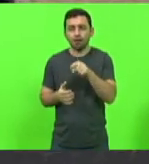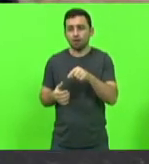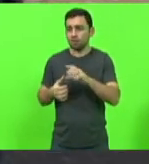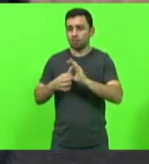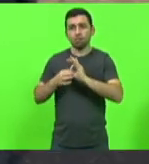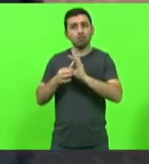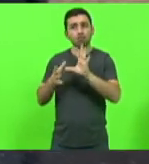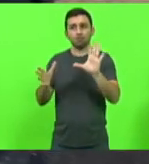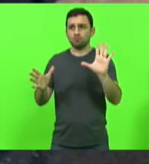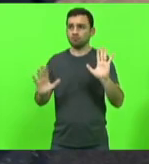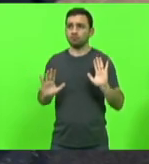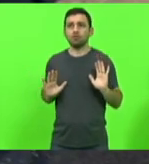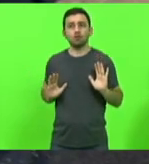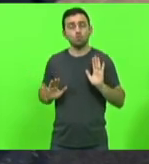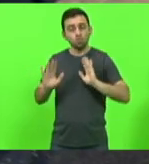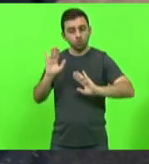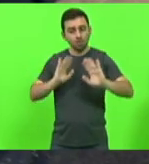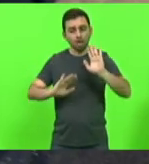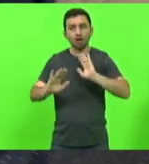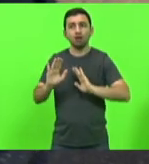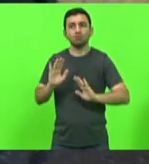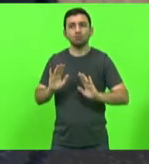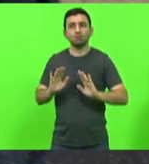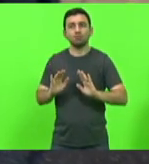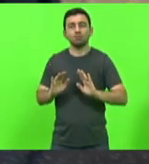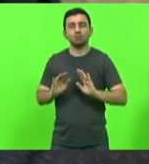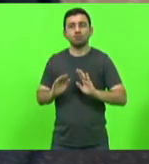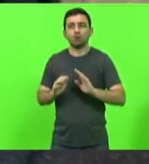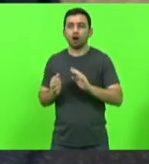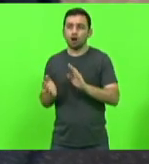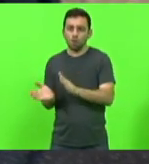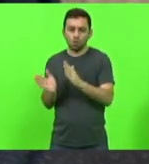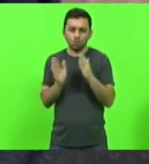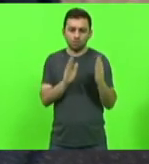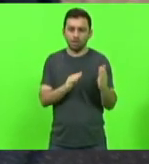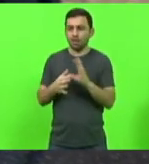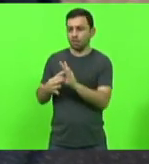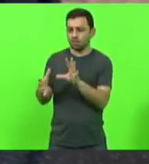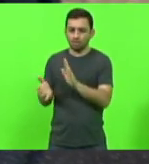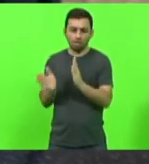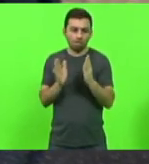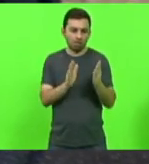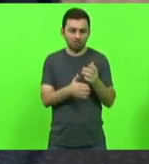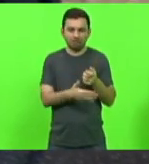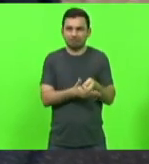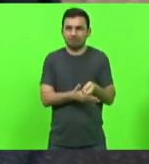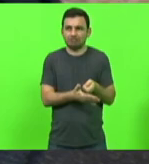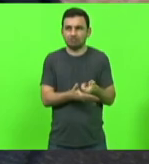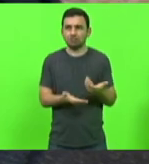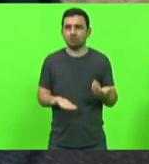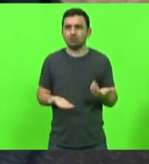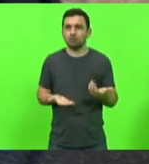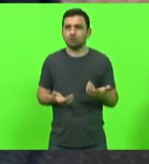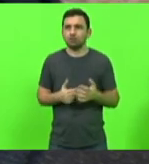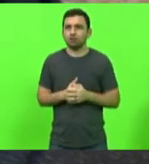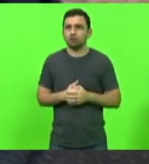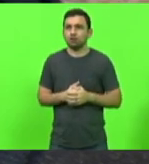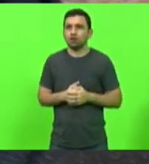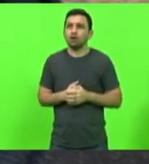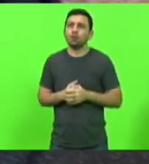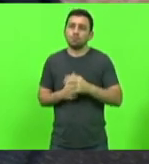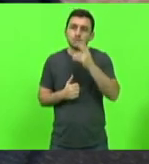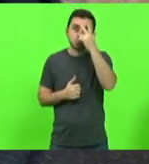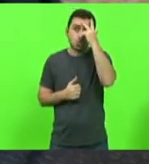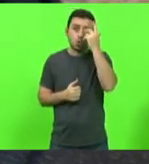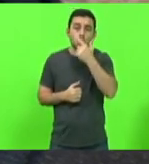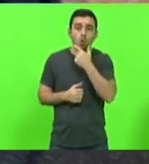aqui, que a gente tem que tomar cuidado com o extremo da liberdade. Isso não existe. Se cuidar o quanto um homem e uma mulher podem